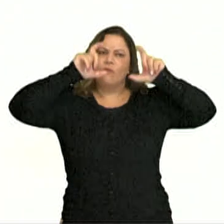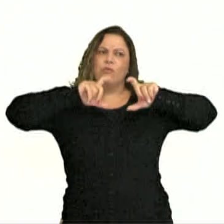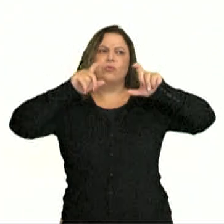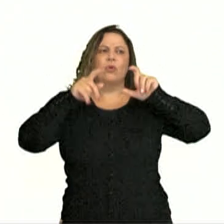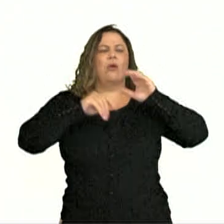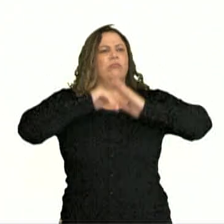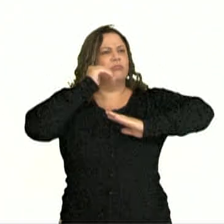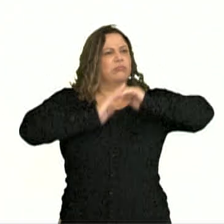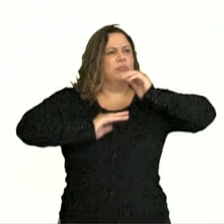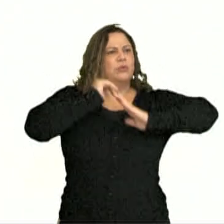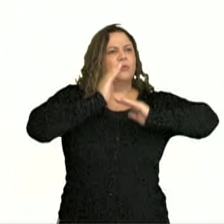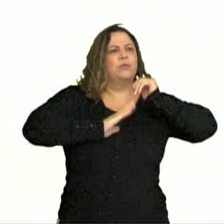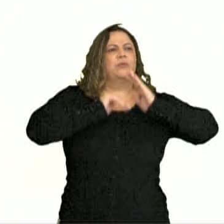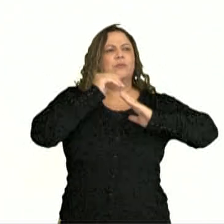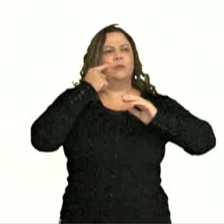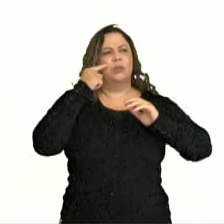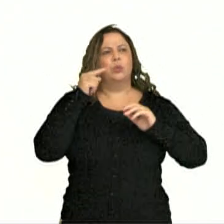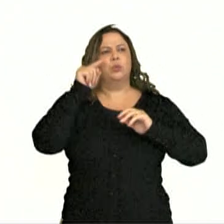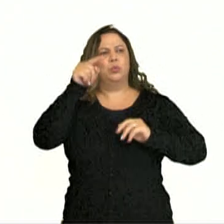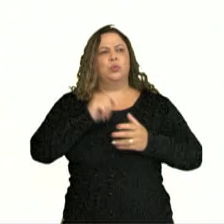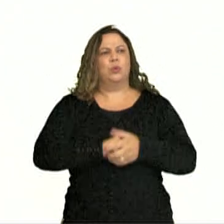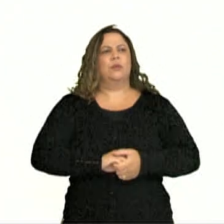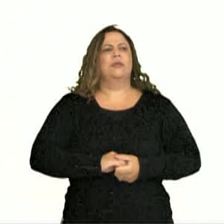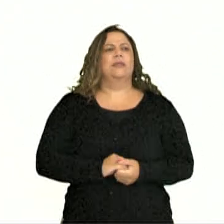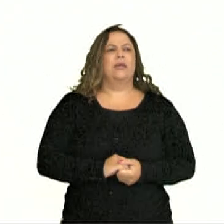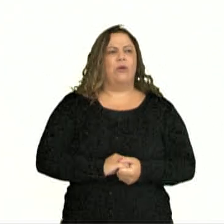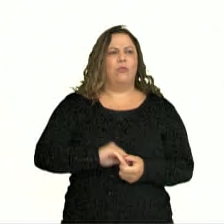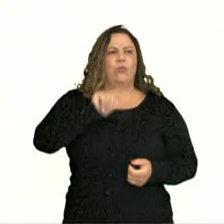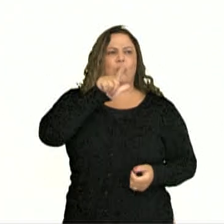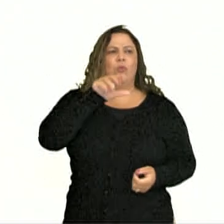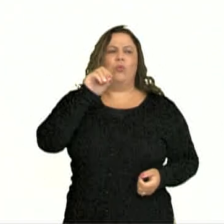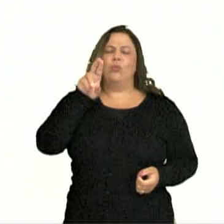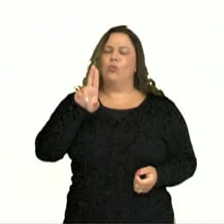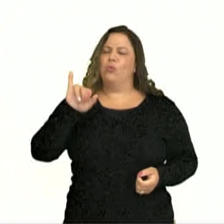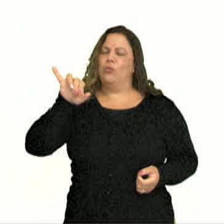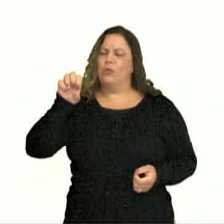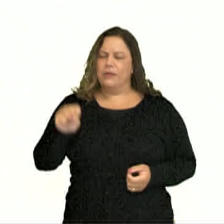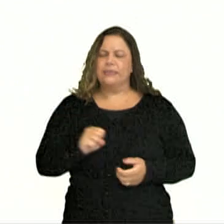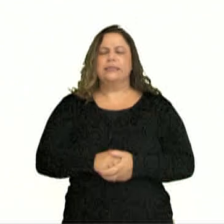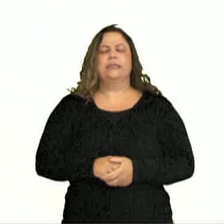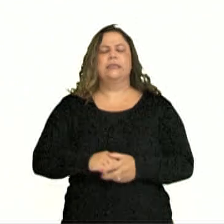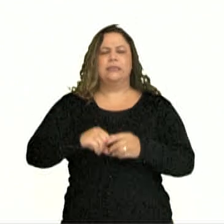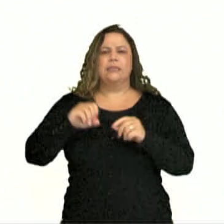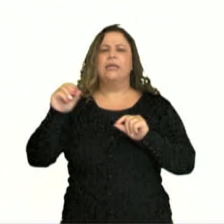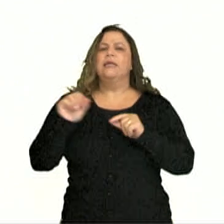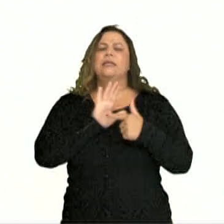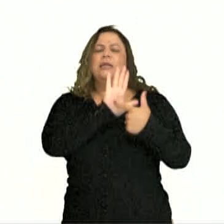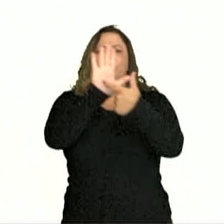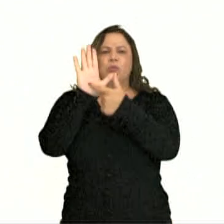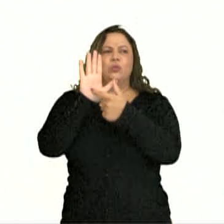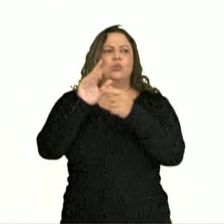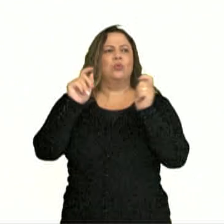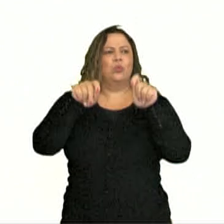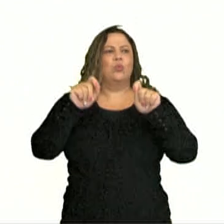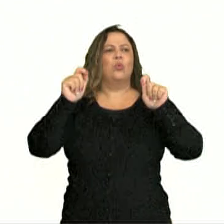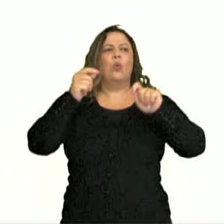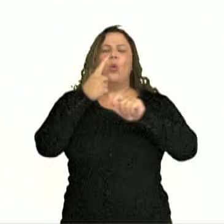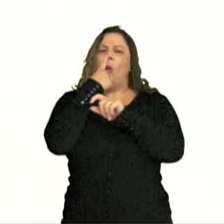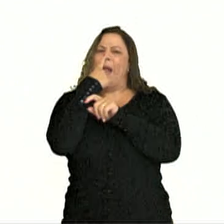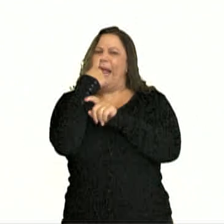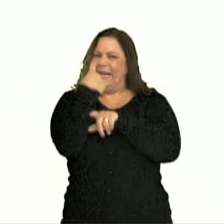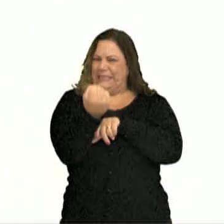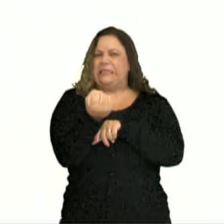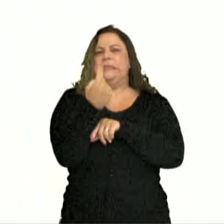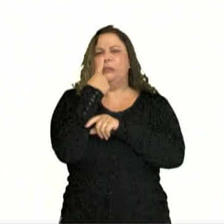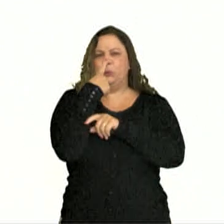E ele, em 2010, realizou uma exposição chamada Lixo Extraordinário. Tem um documentário maravilhoso